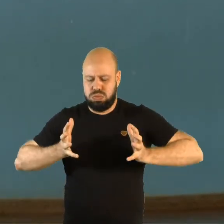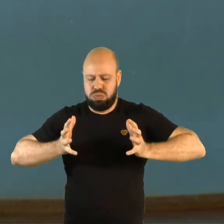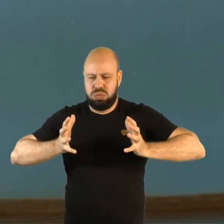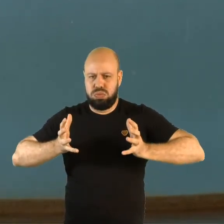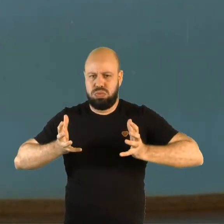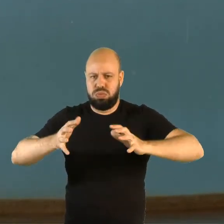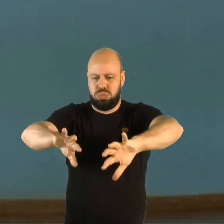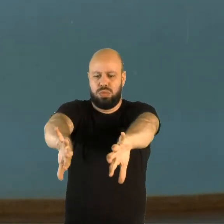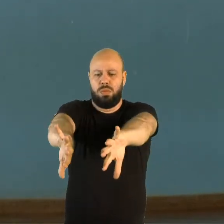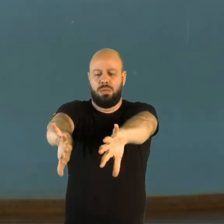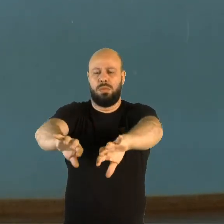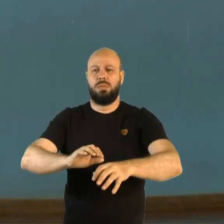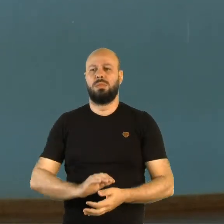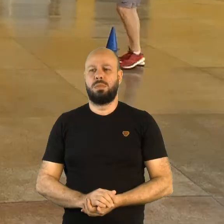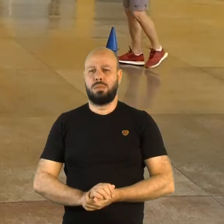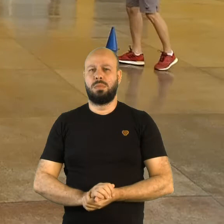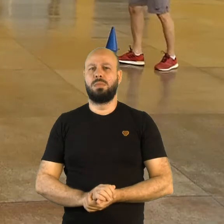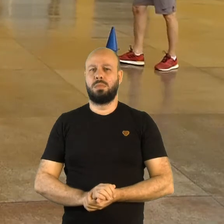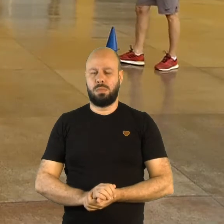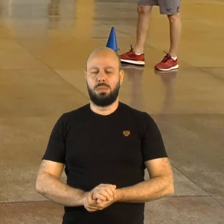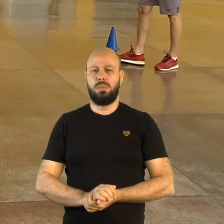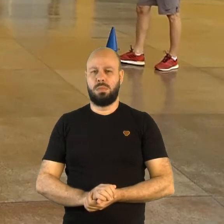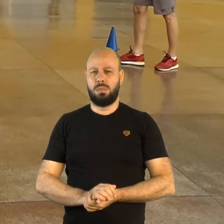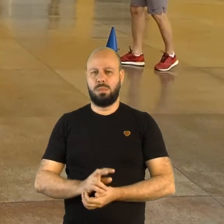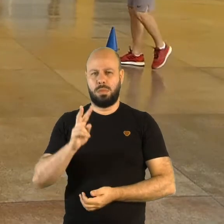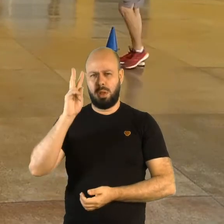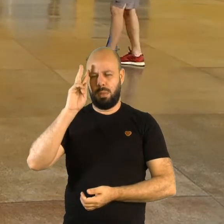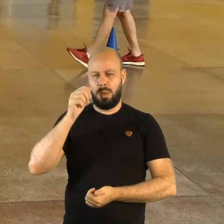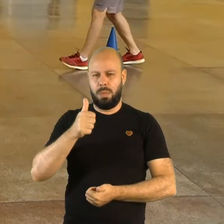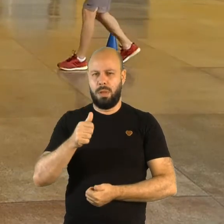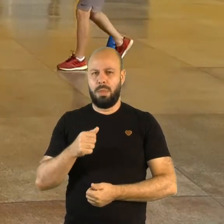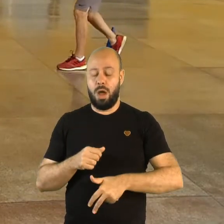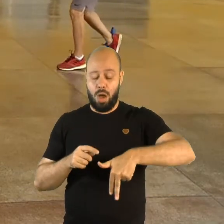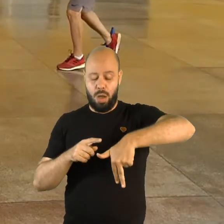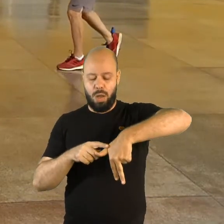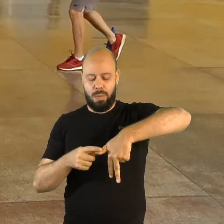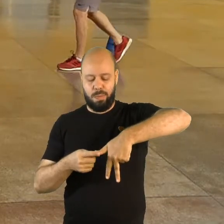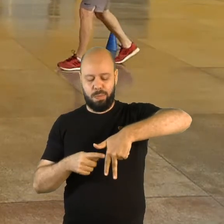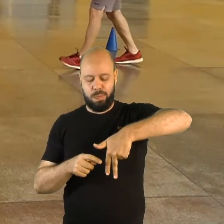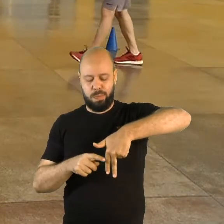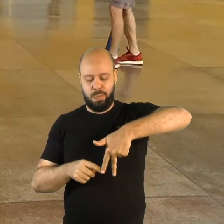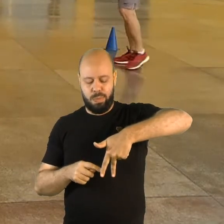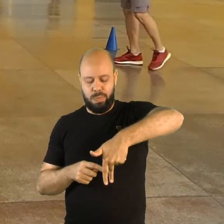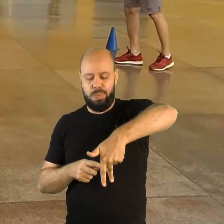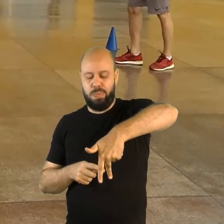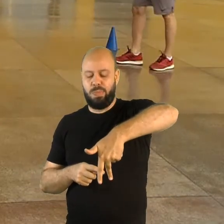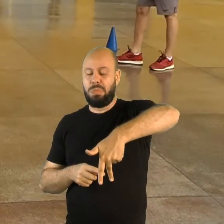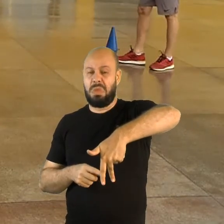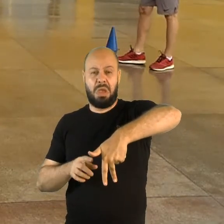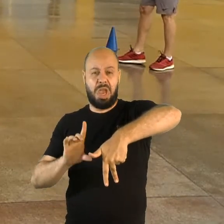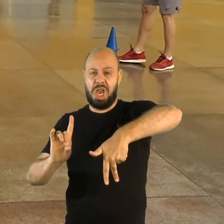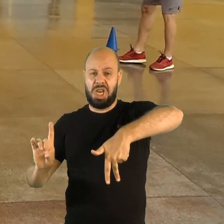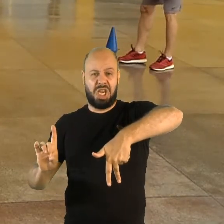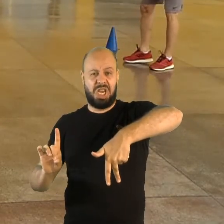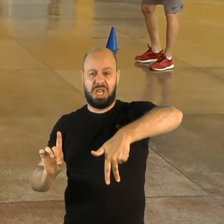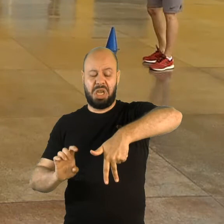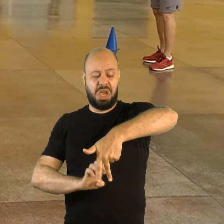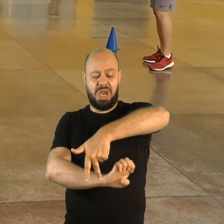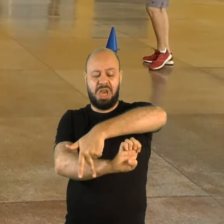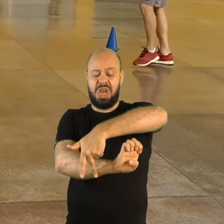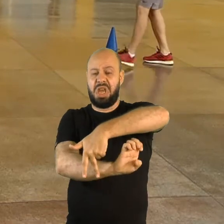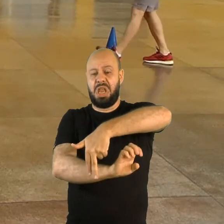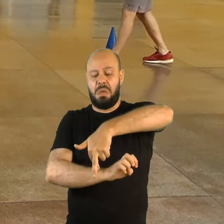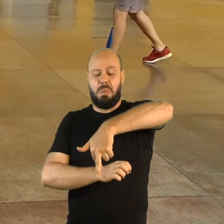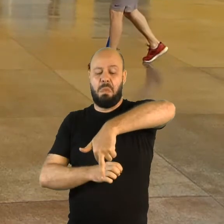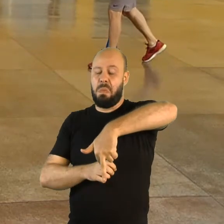outro vamos lá e isso e a perninha sempre na frente pode ser a perninha direita e também